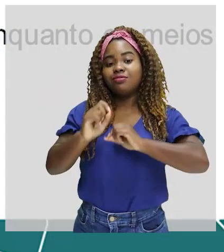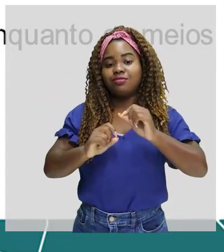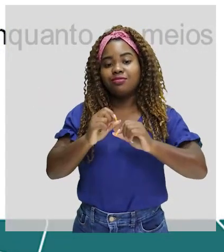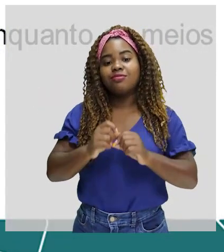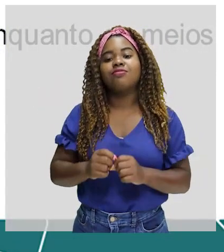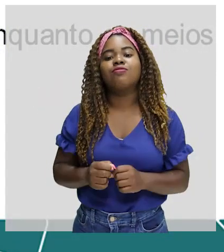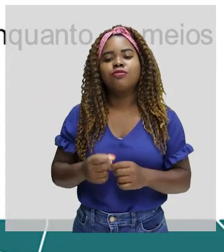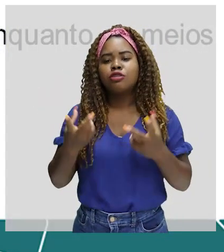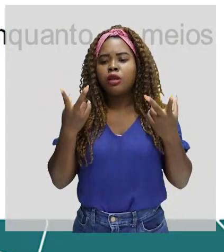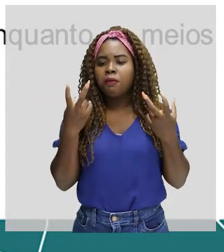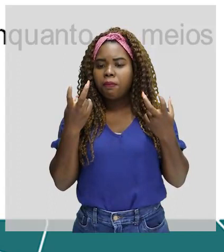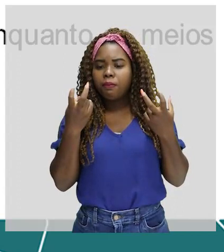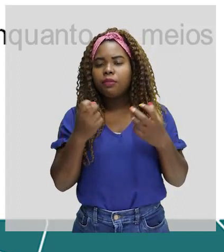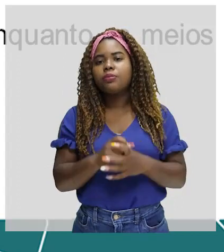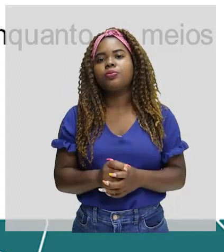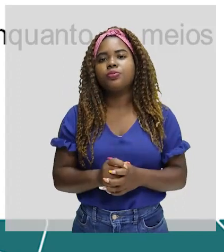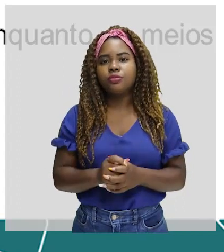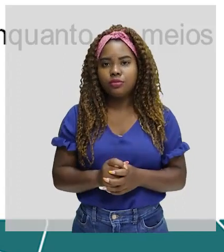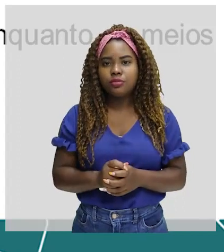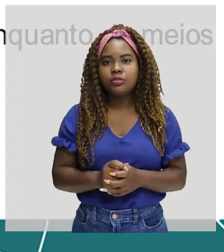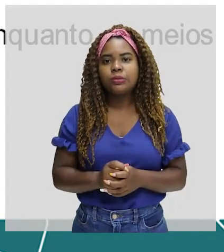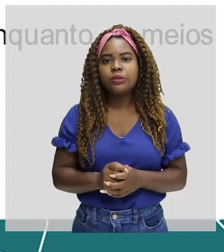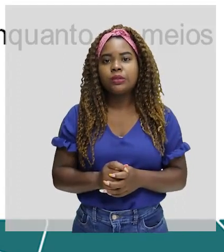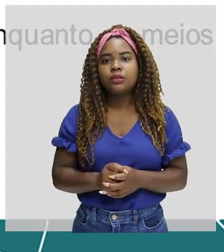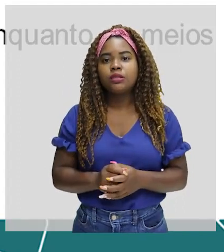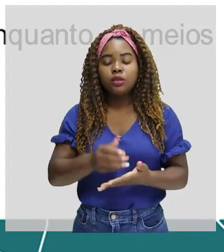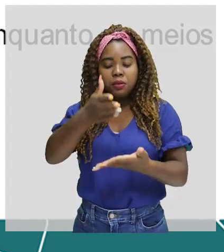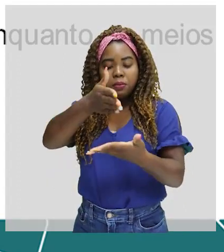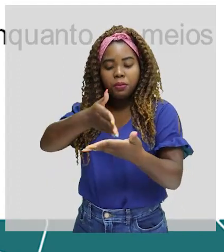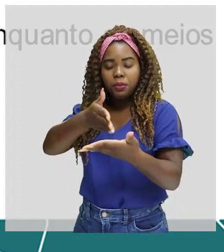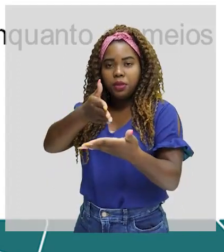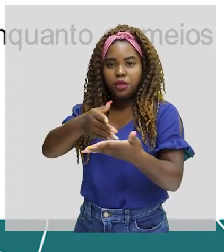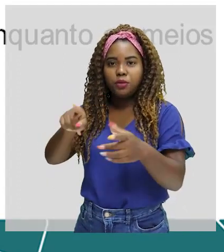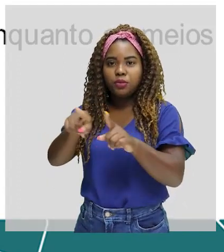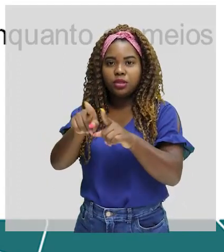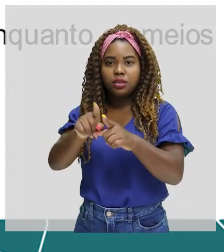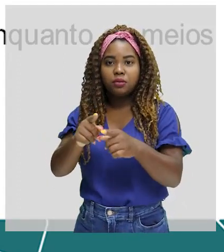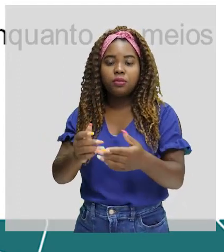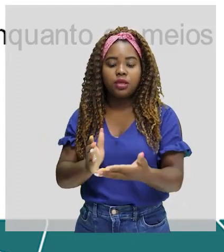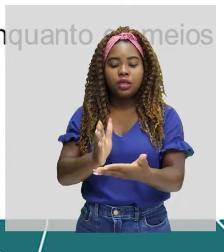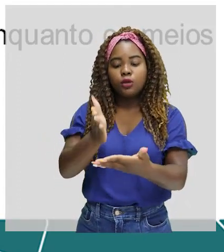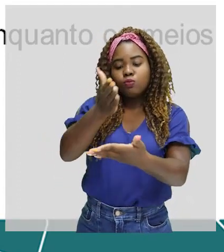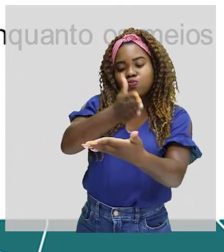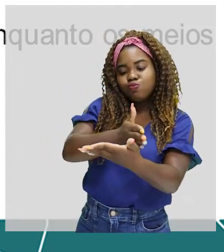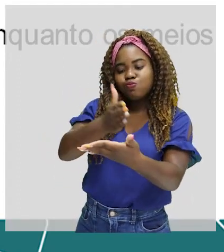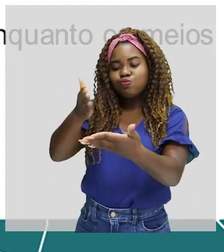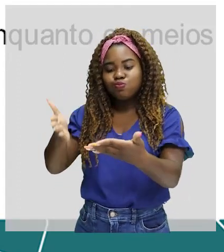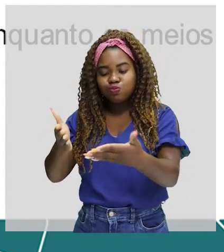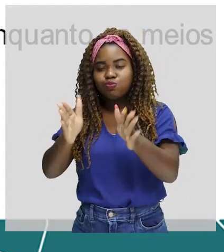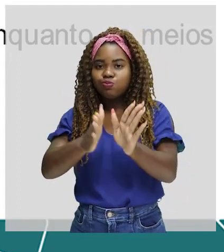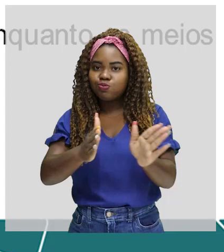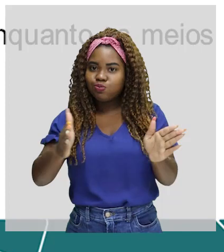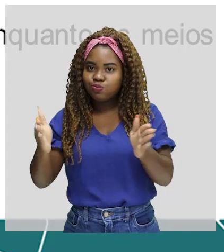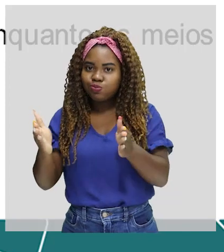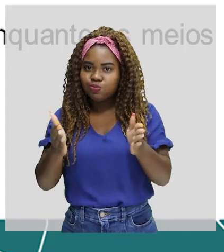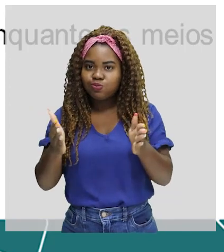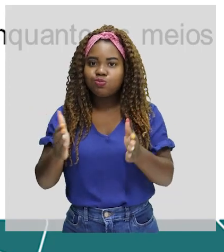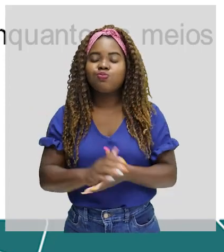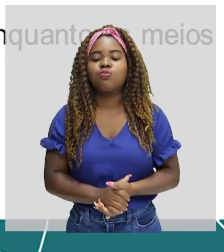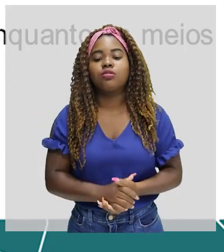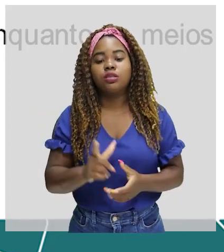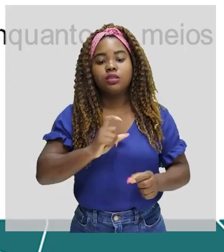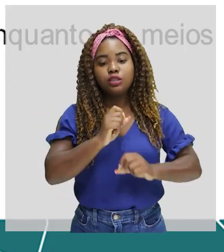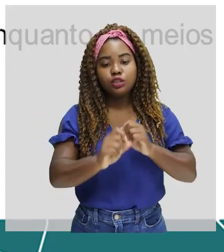da identificação dos termos meio e extremos, tá bom? E, obviamente, eu chamo a tua atenção que eu estou trabalhando com